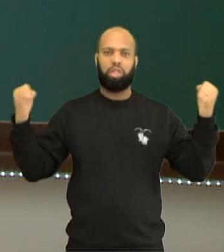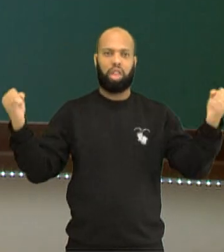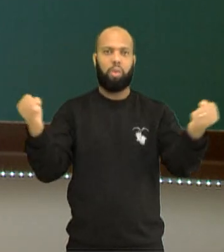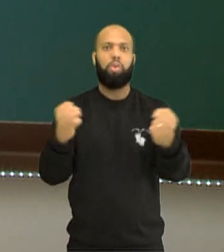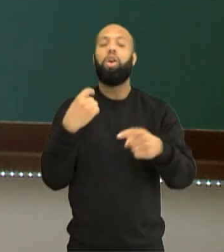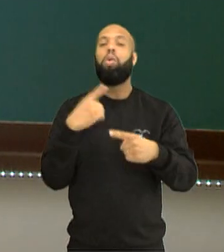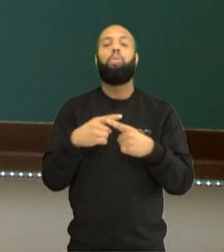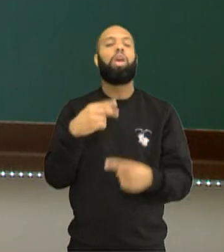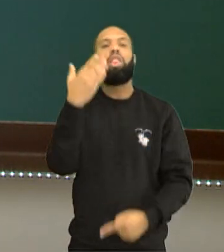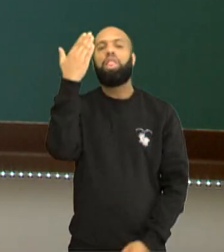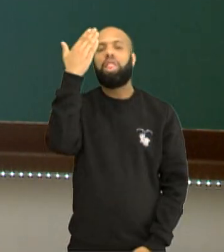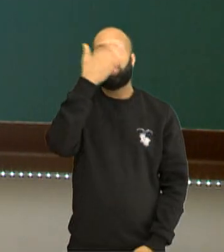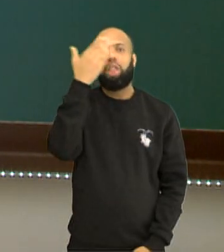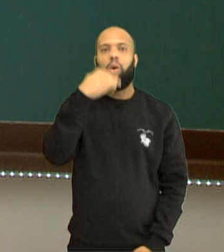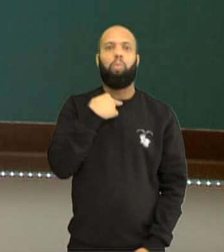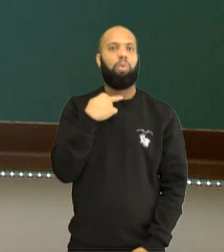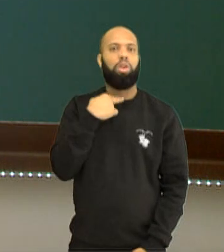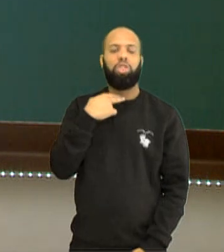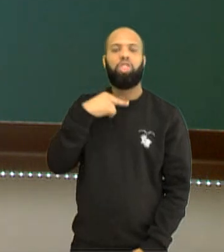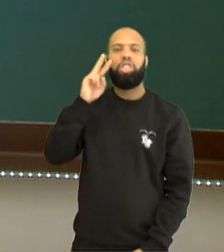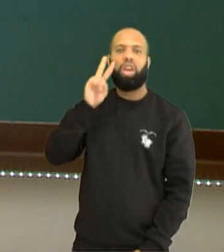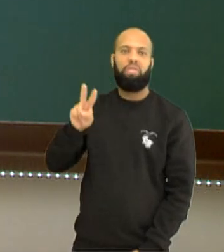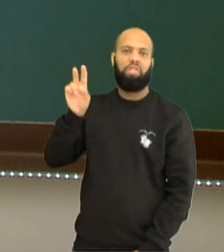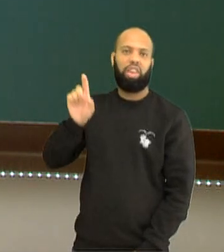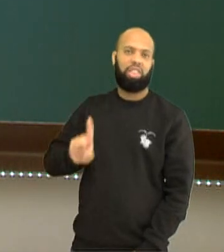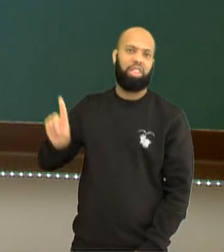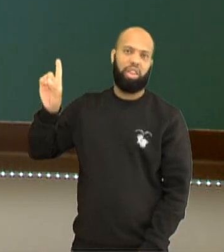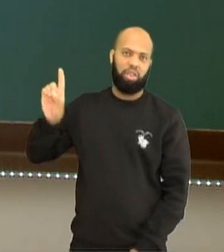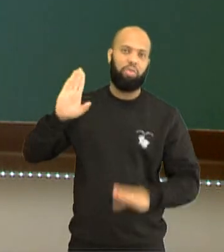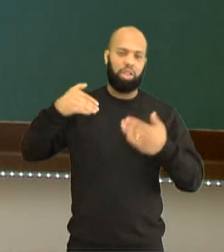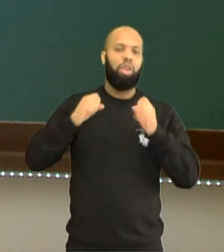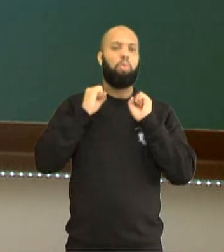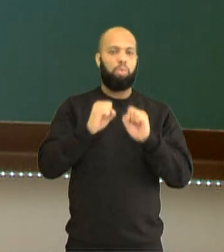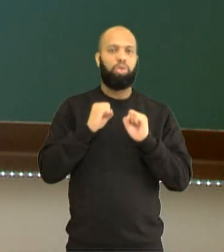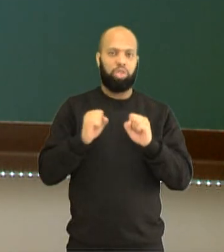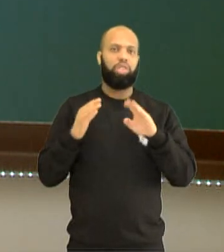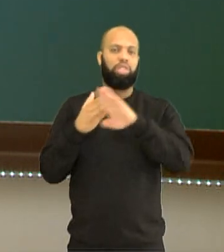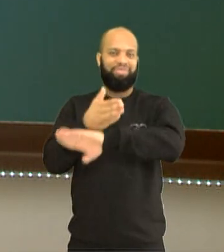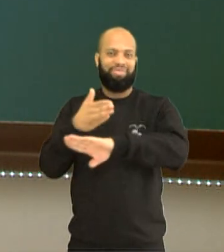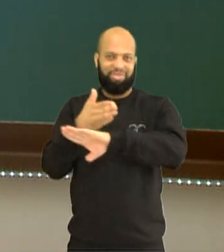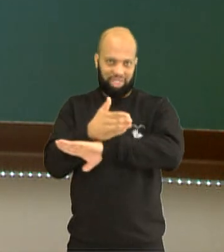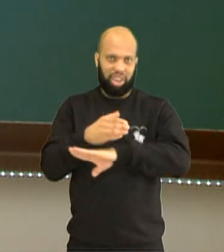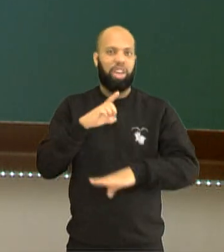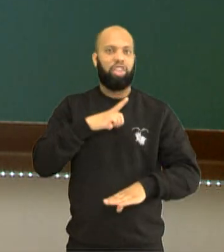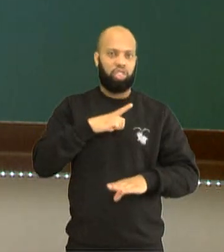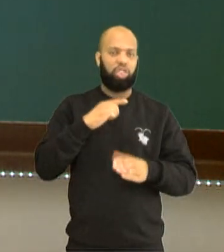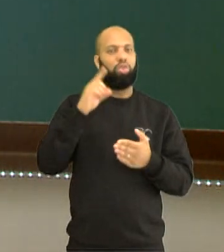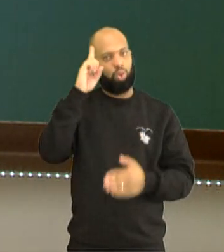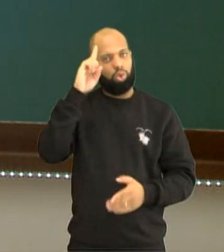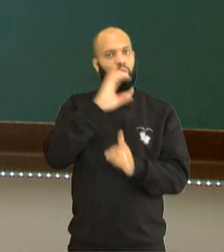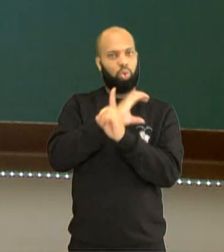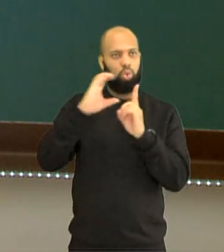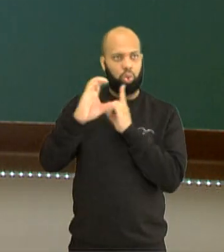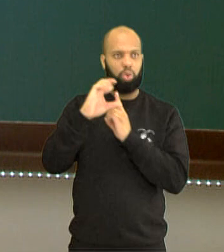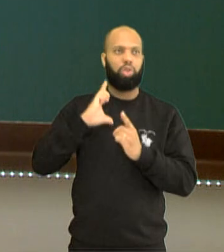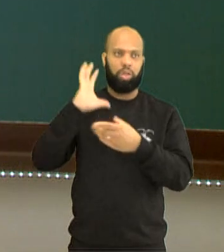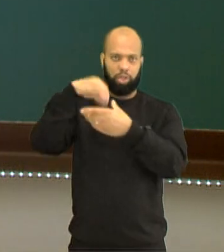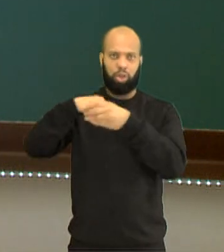os deuses, então dessa forma eles poderiam servir lá dentro nos ritos que existiam diariamente.